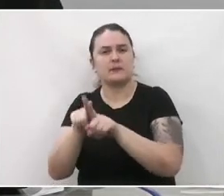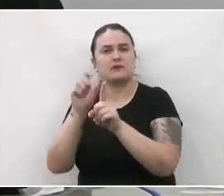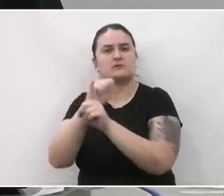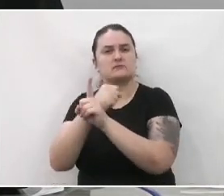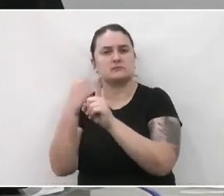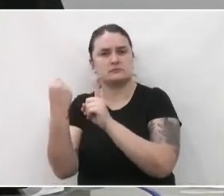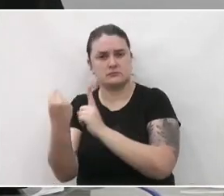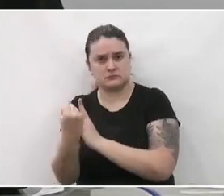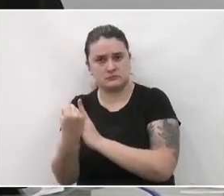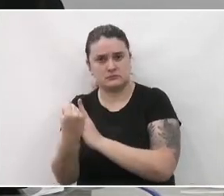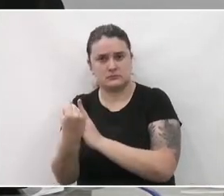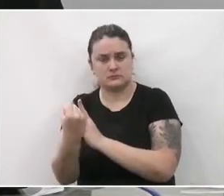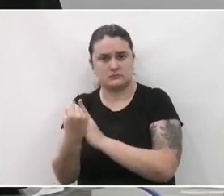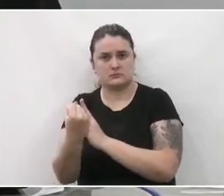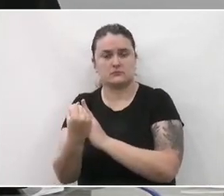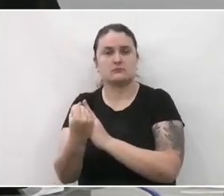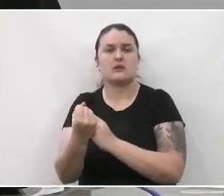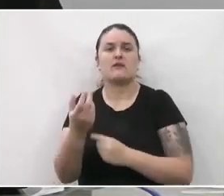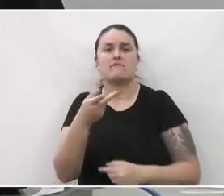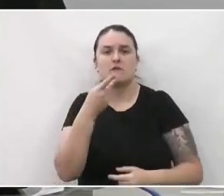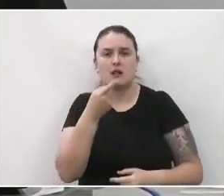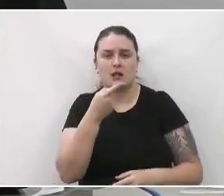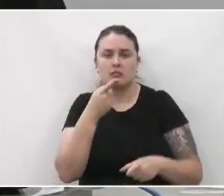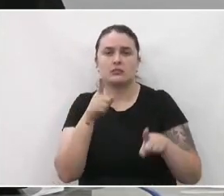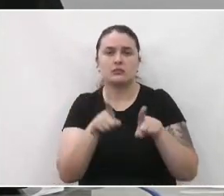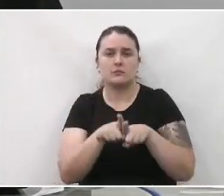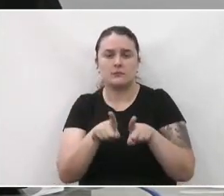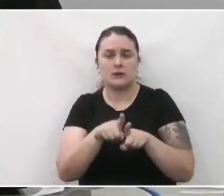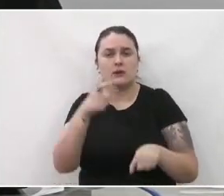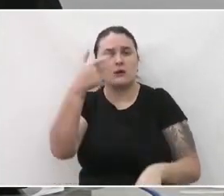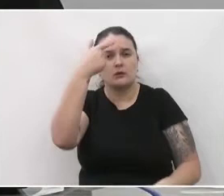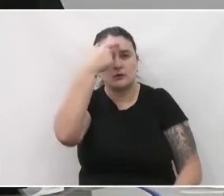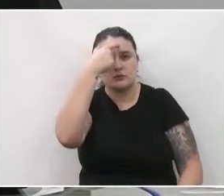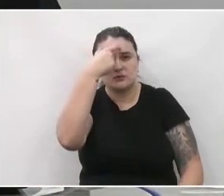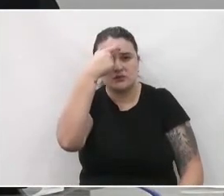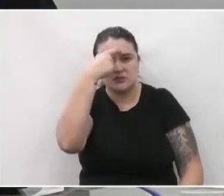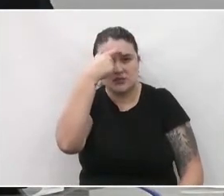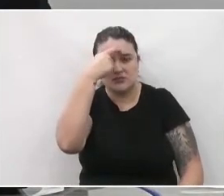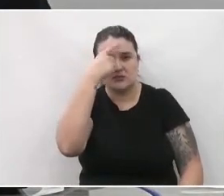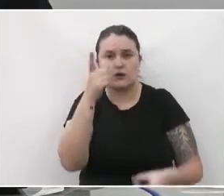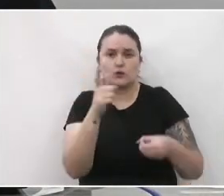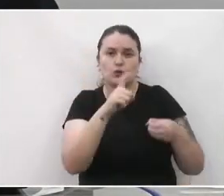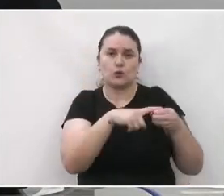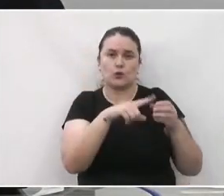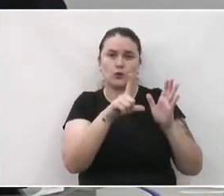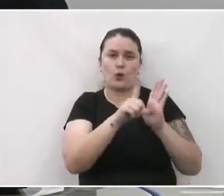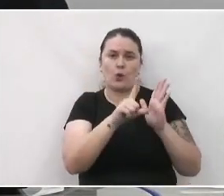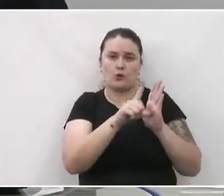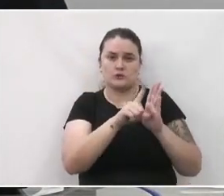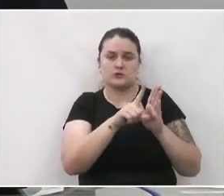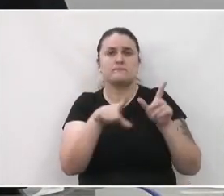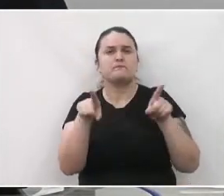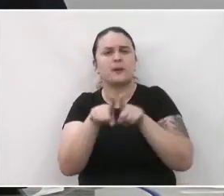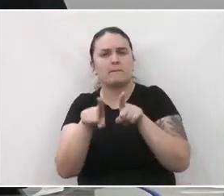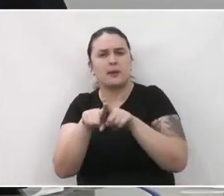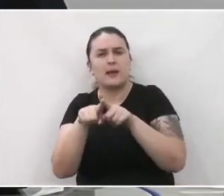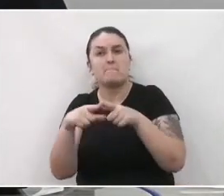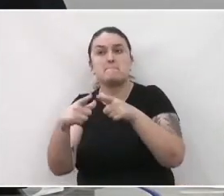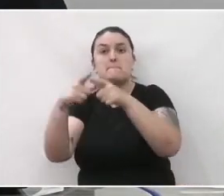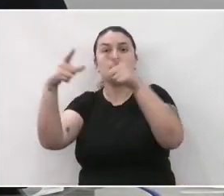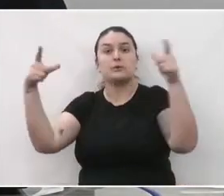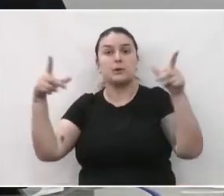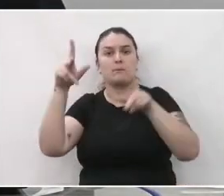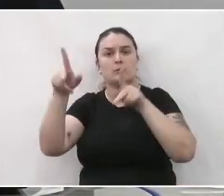assistência. Quero destacar também a conscientização dos comerciantes e da população em geral